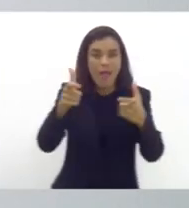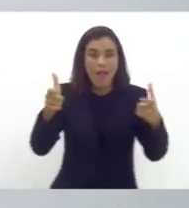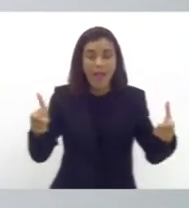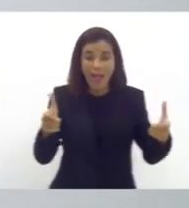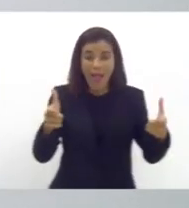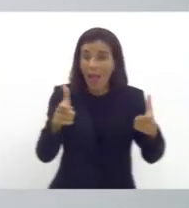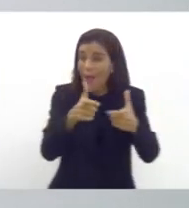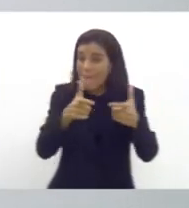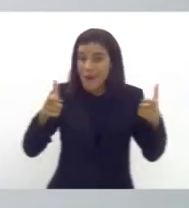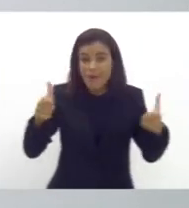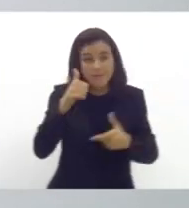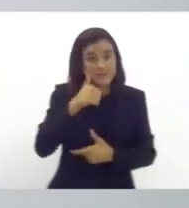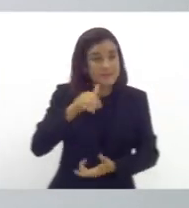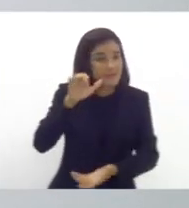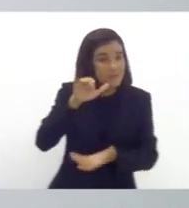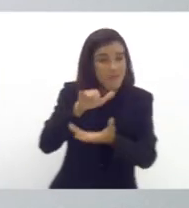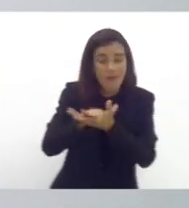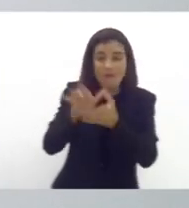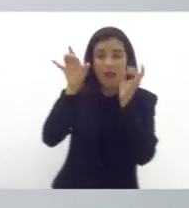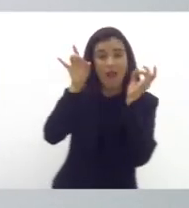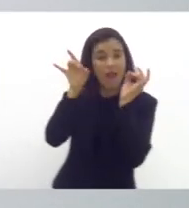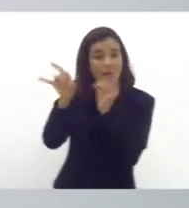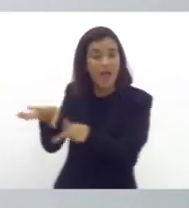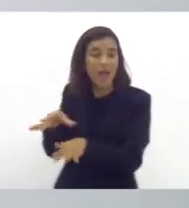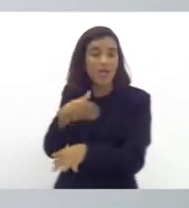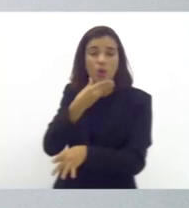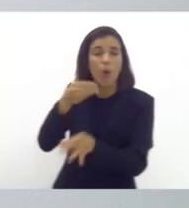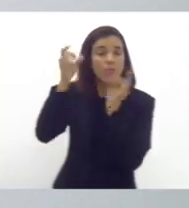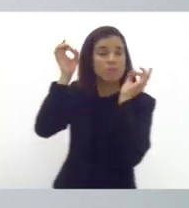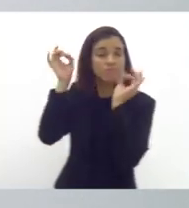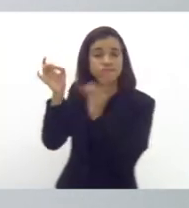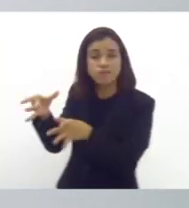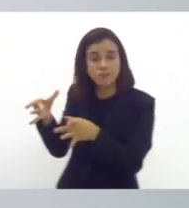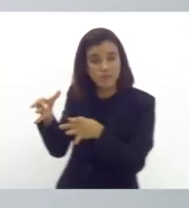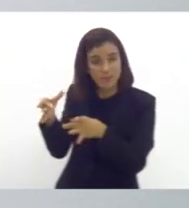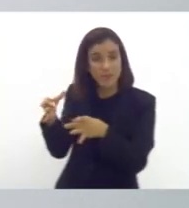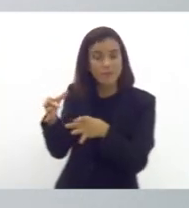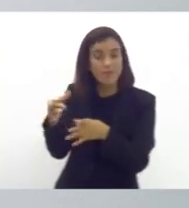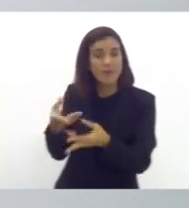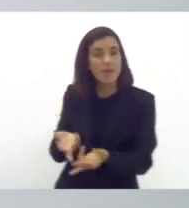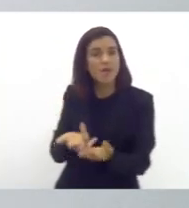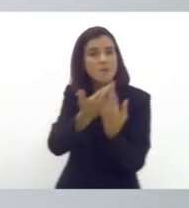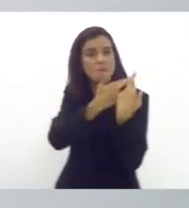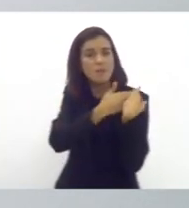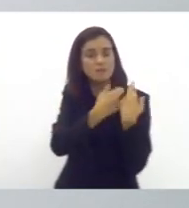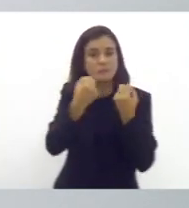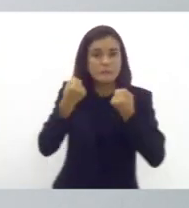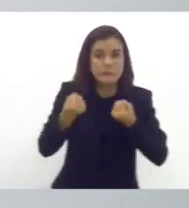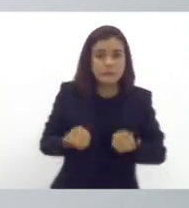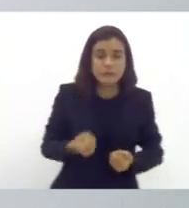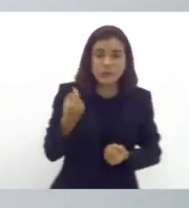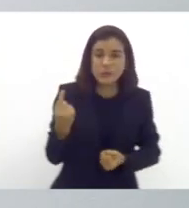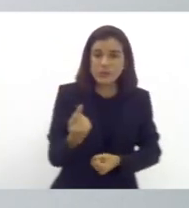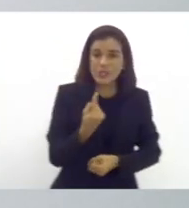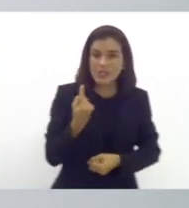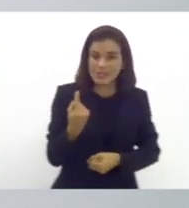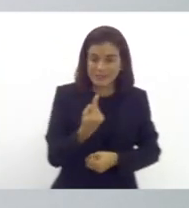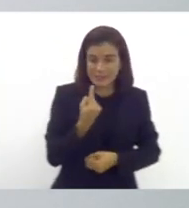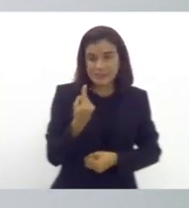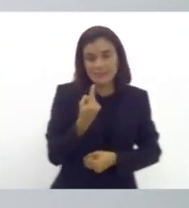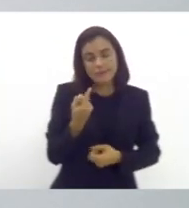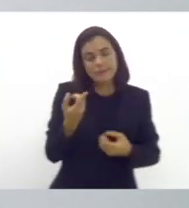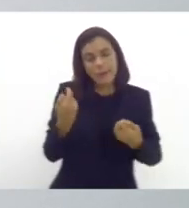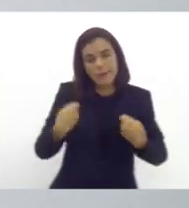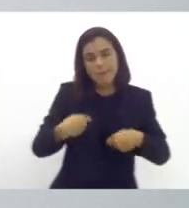foram abandonadas pelos maridos e estão eh eh carregando né esse peso sozinhas Então vale apontar